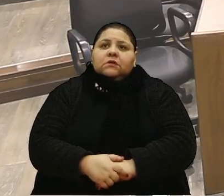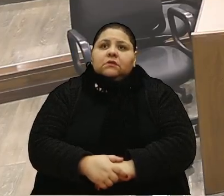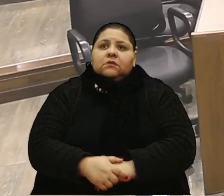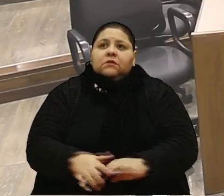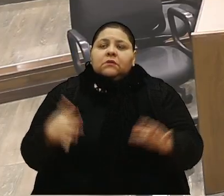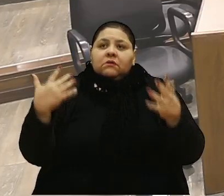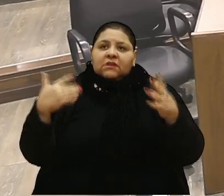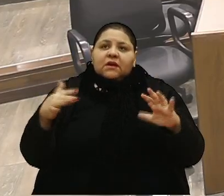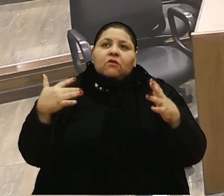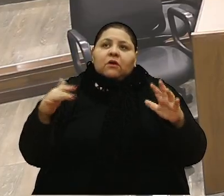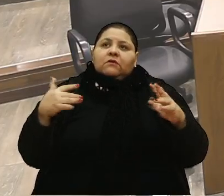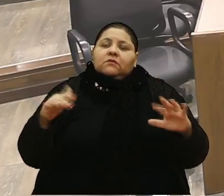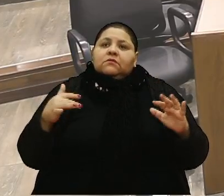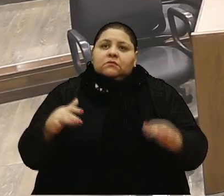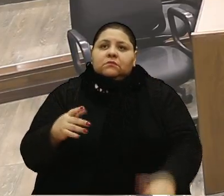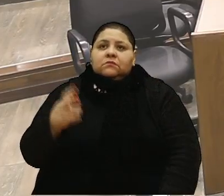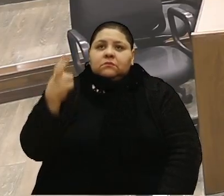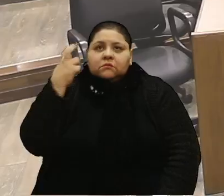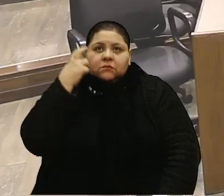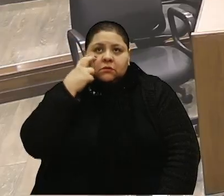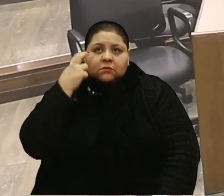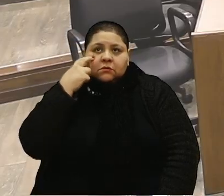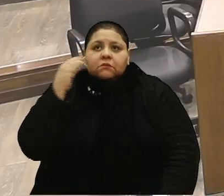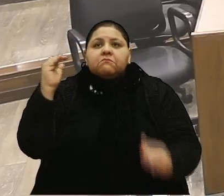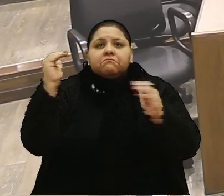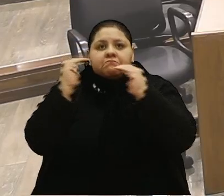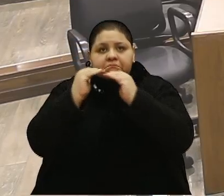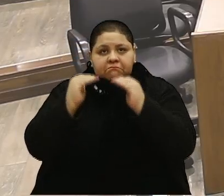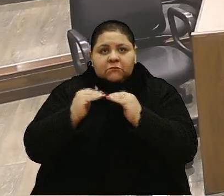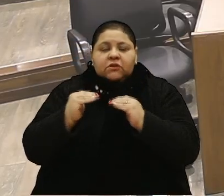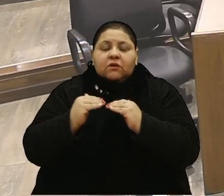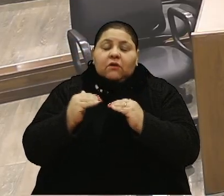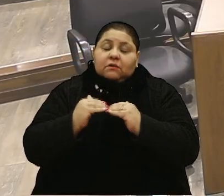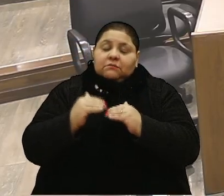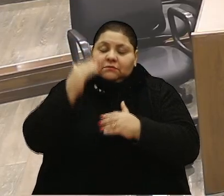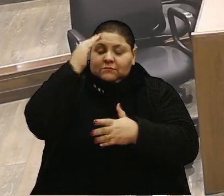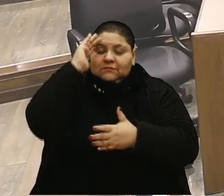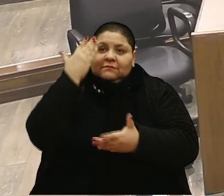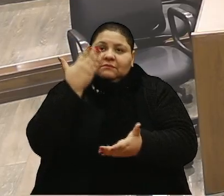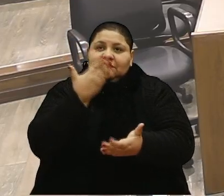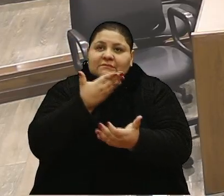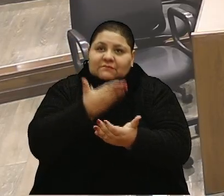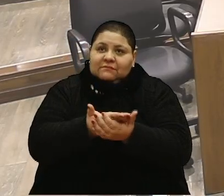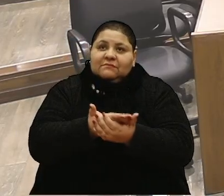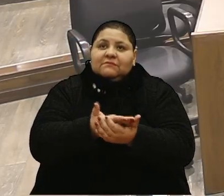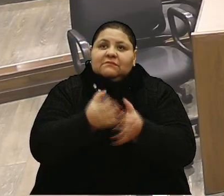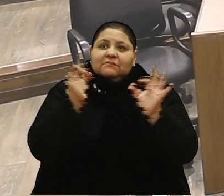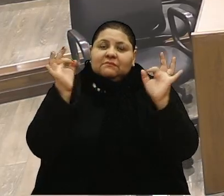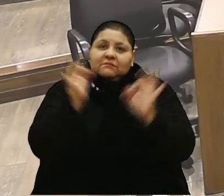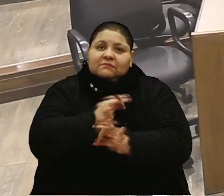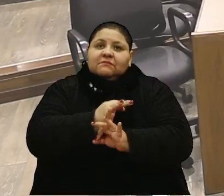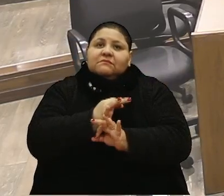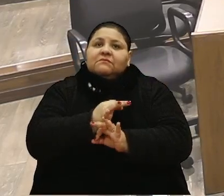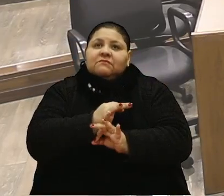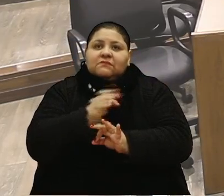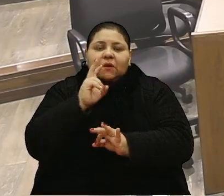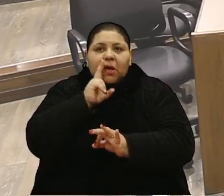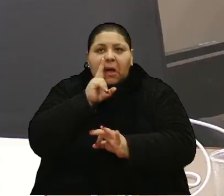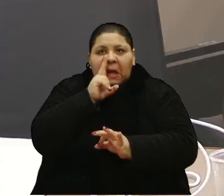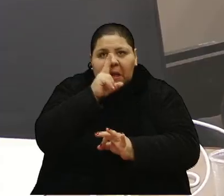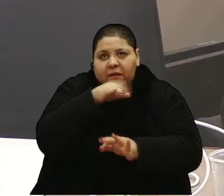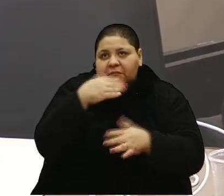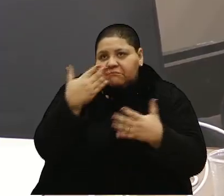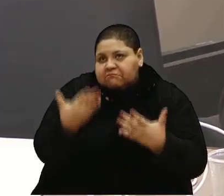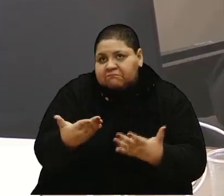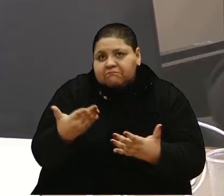Parabéns, Fantinel, pela sua fala. Eu concordo, vou concordar. Acredito que no manual da polícia lá está bem claro o uso moderado da força, né? Então,